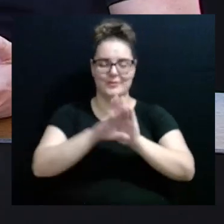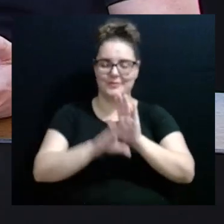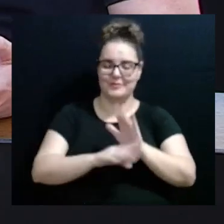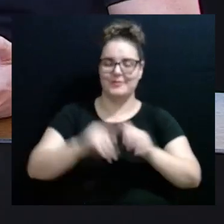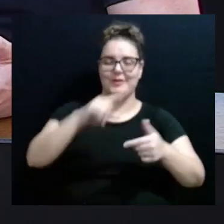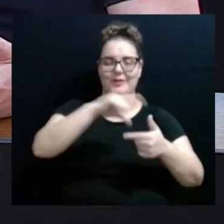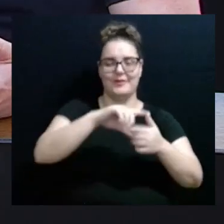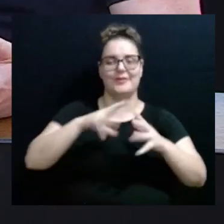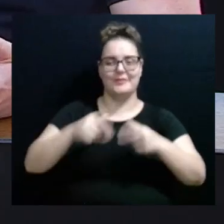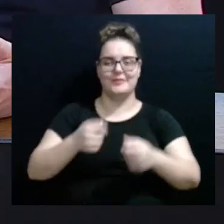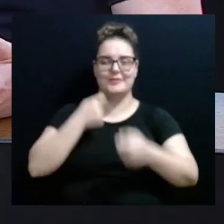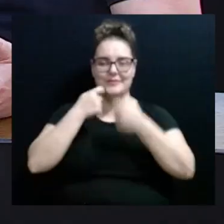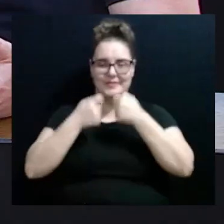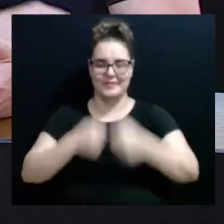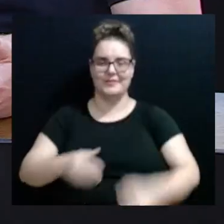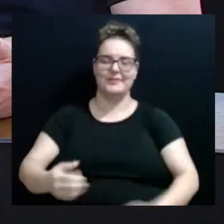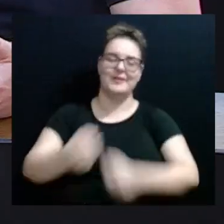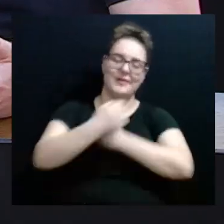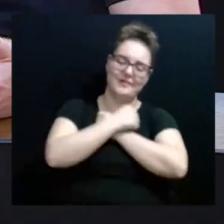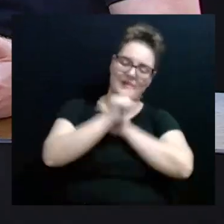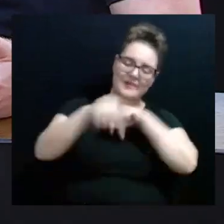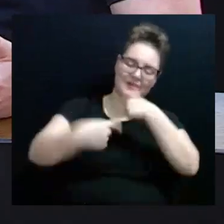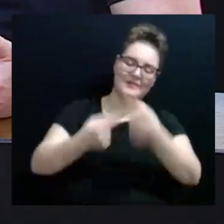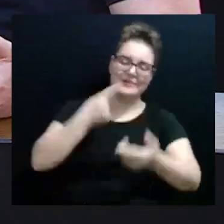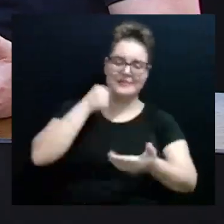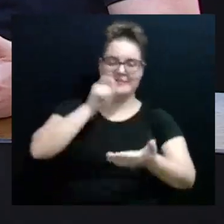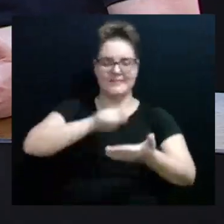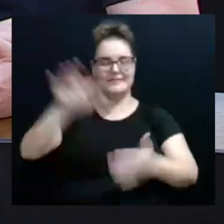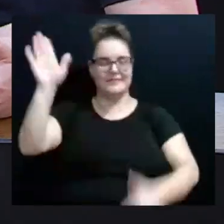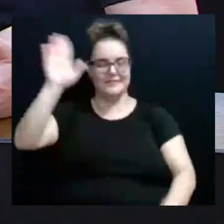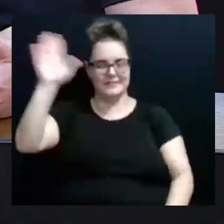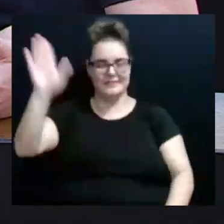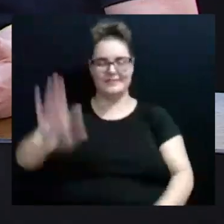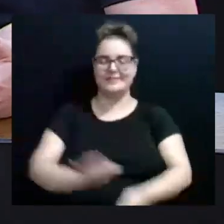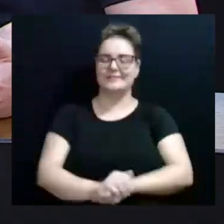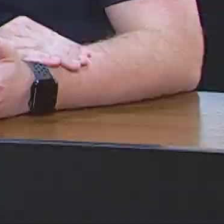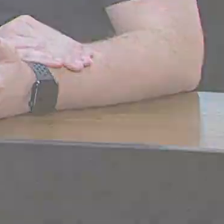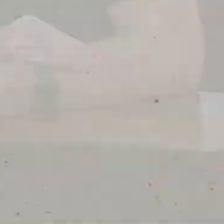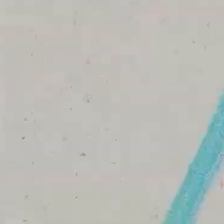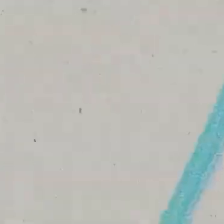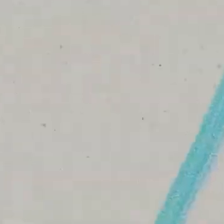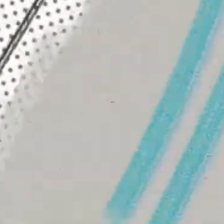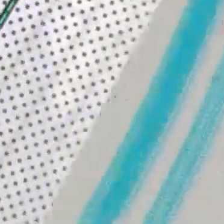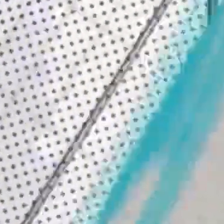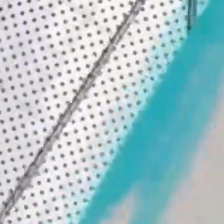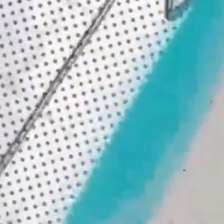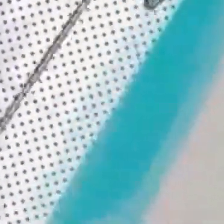tem todos os nossos programas, quadros e reportagens. Um abraço e até o próximo Na Ponta do Lápis.